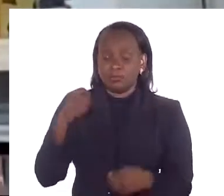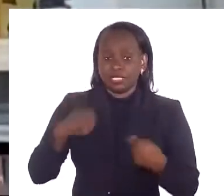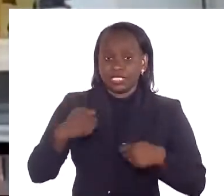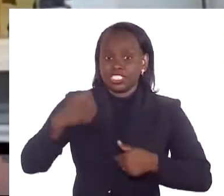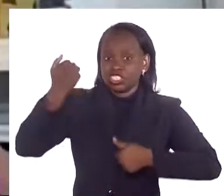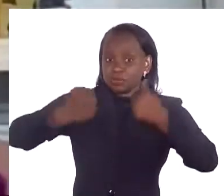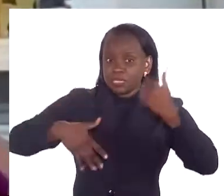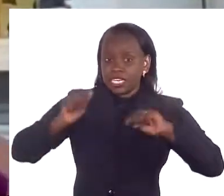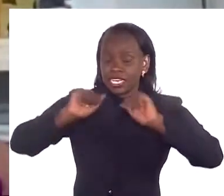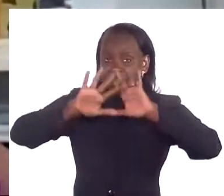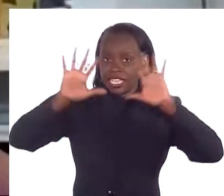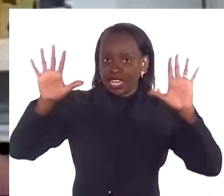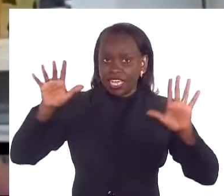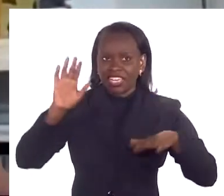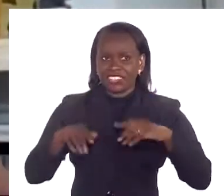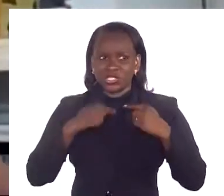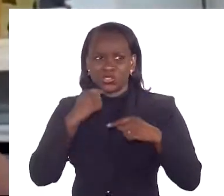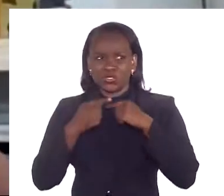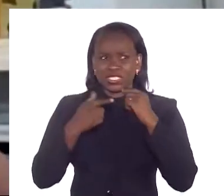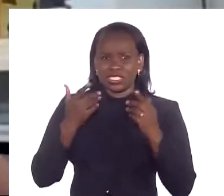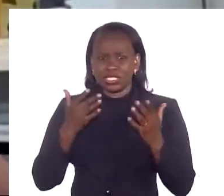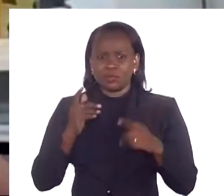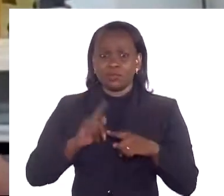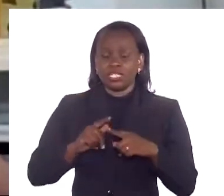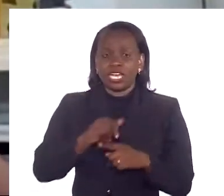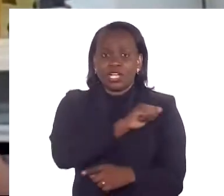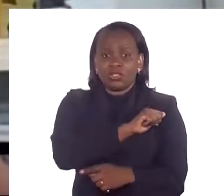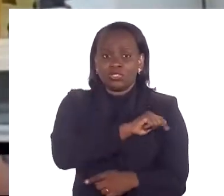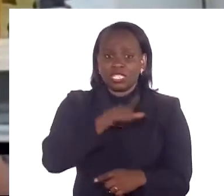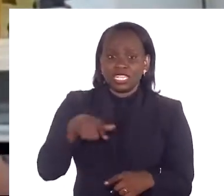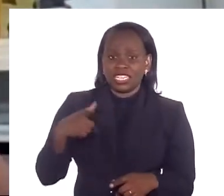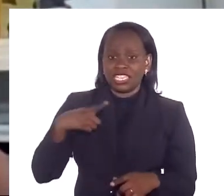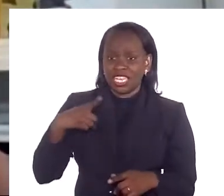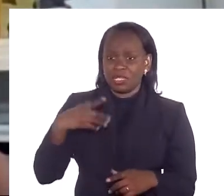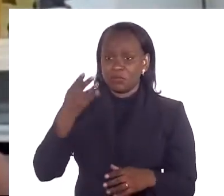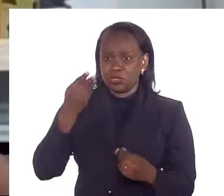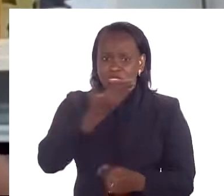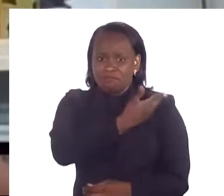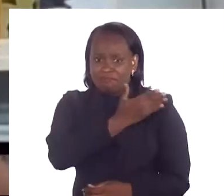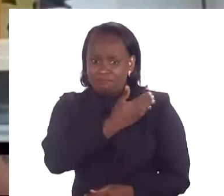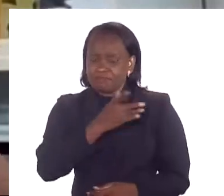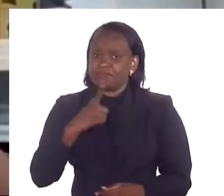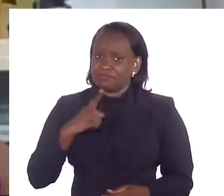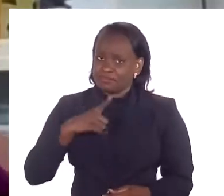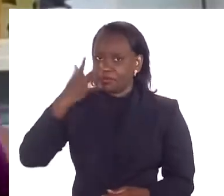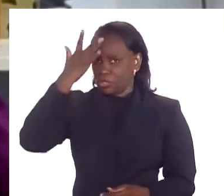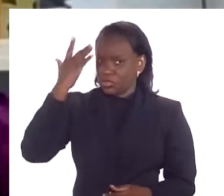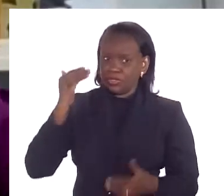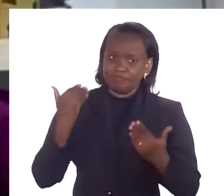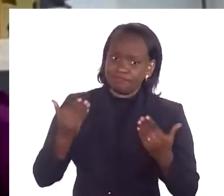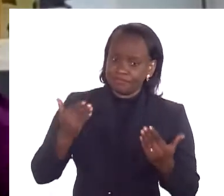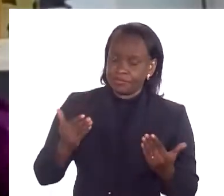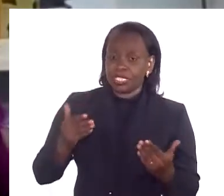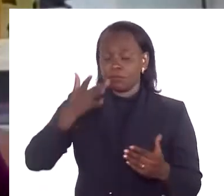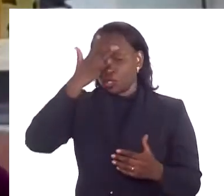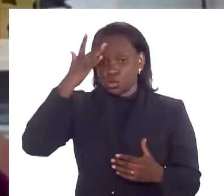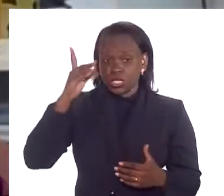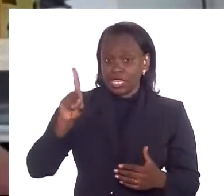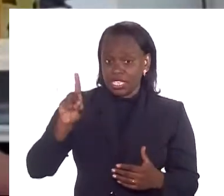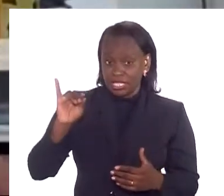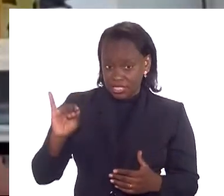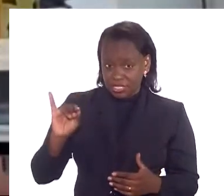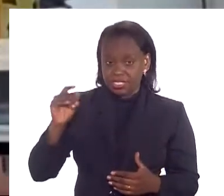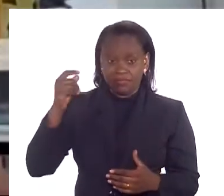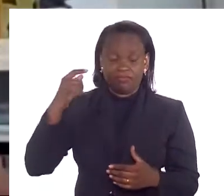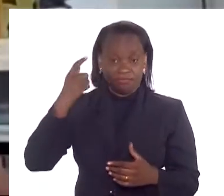tem que desmistificar muitas questões, porque são alunos que são envolvidos por muito preconceitos, né? Então, pessoas com